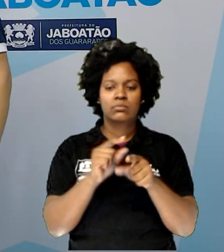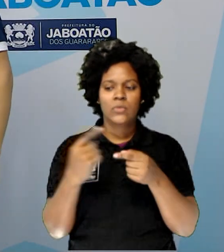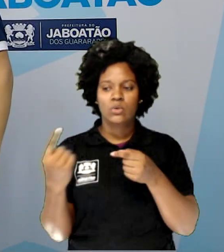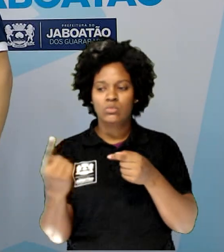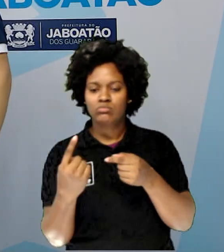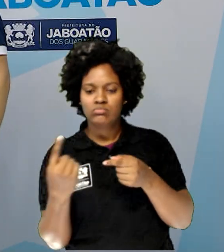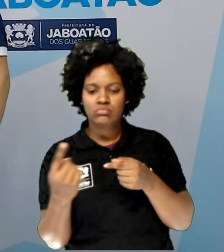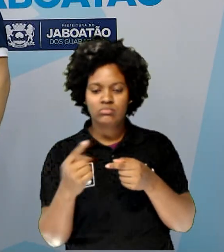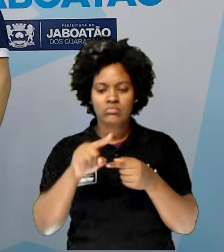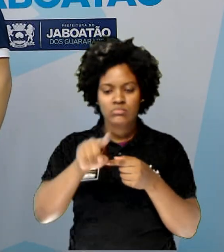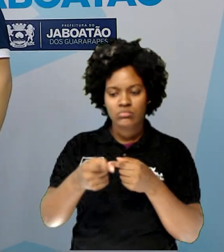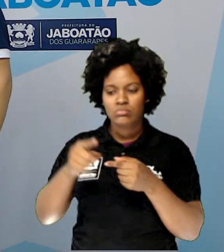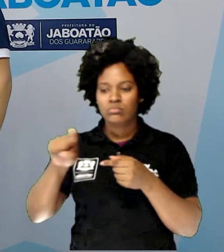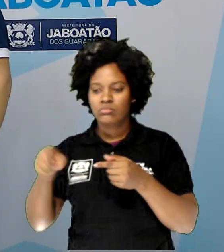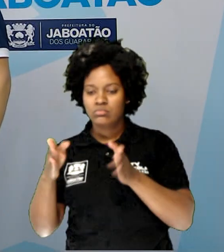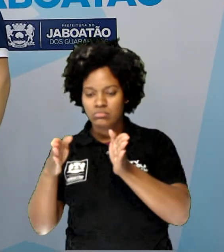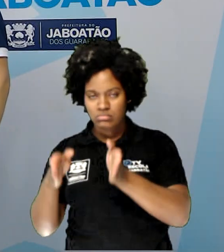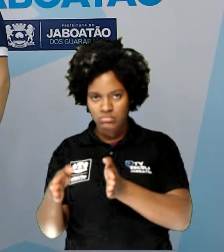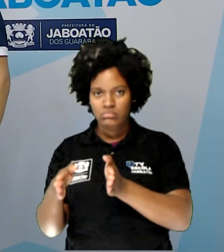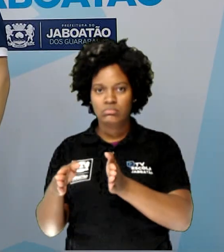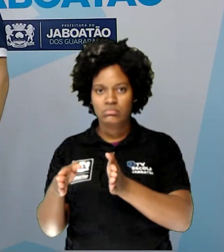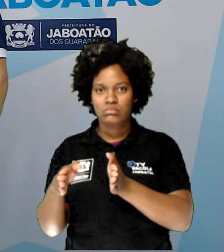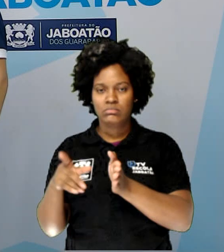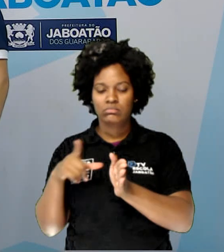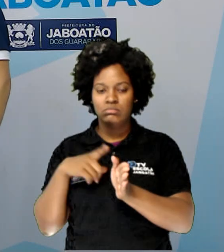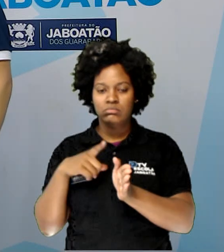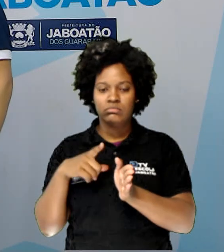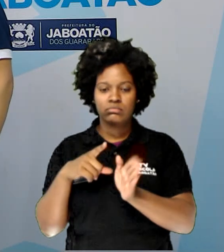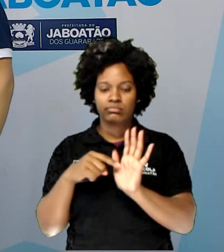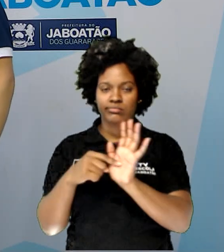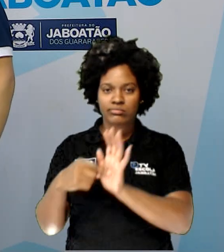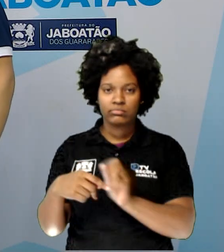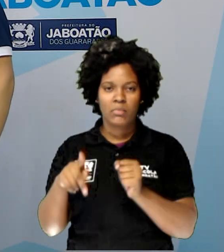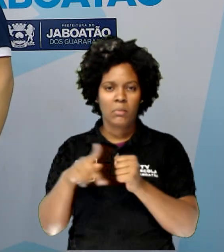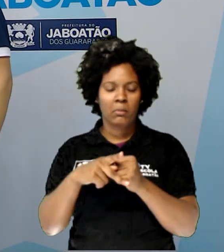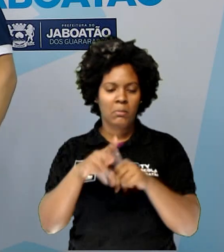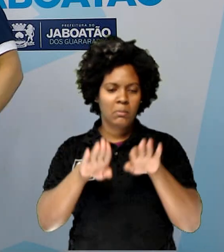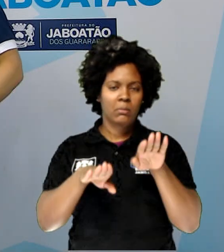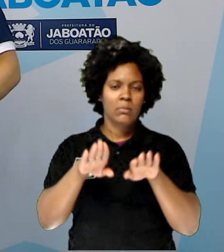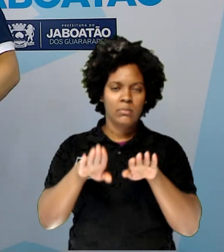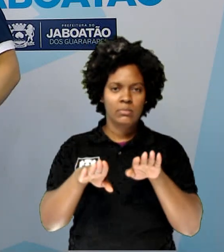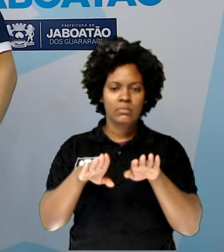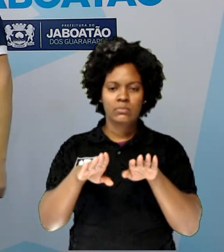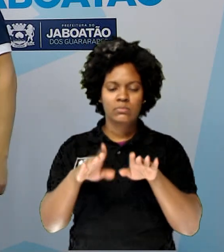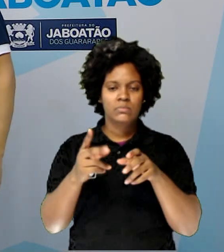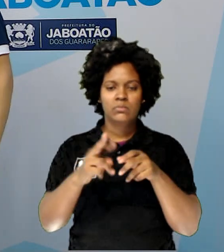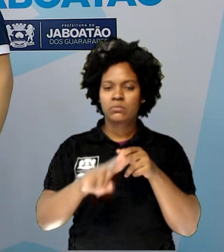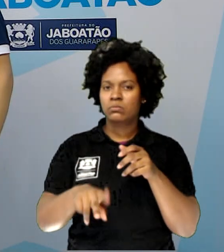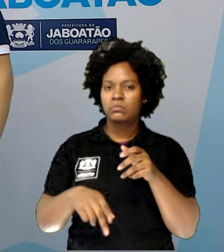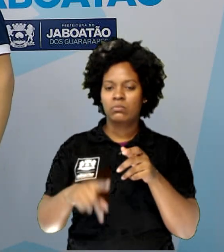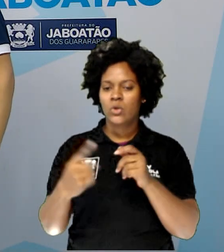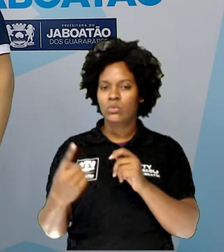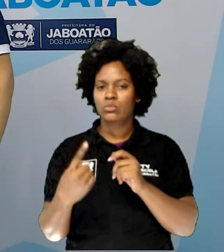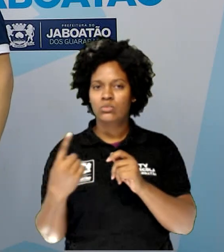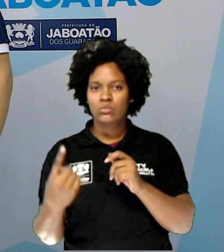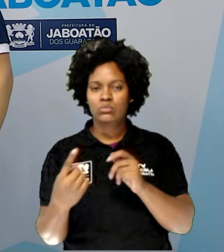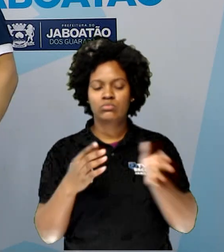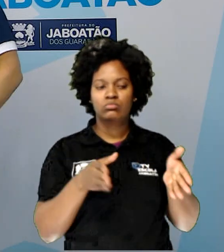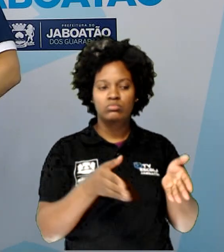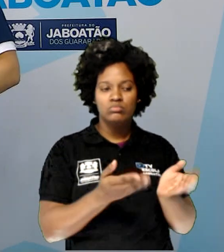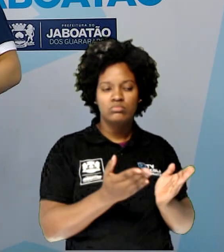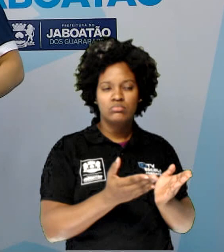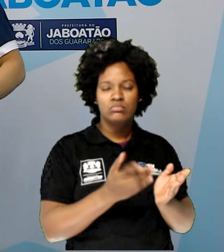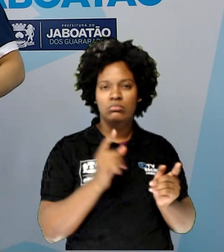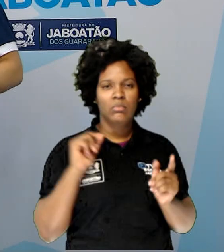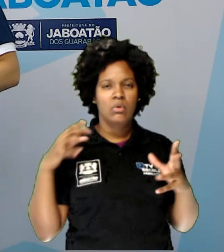vírgulas. Então, se nós temos aqui a presença do pronome relativo, sem o isolamento, significa que a intenção dele não